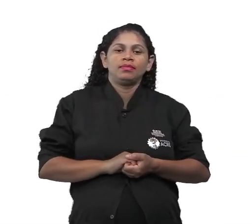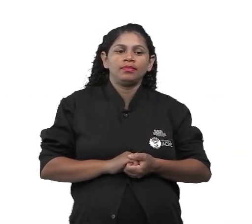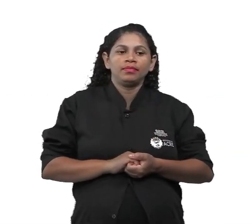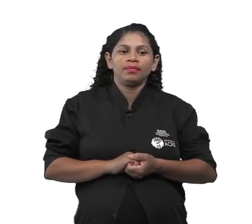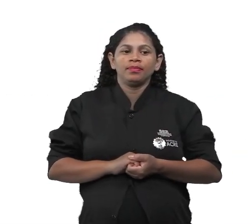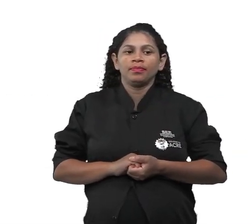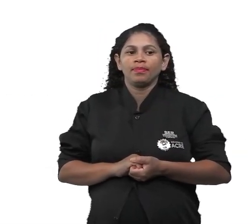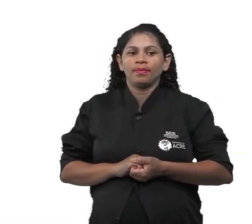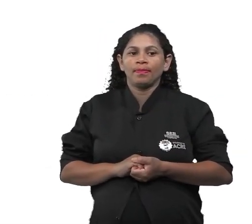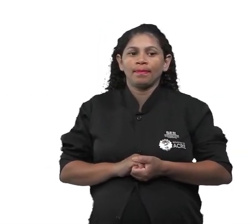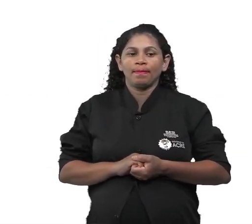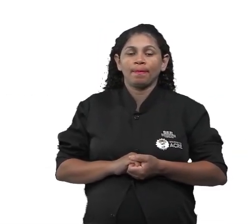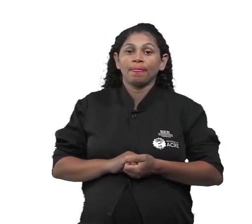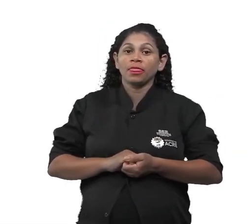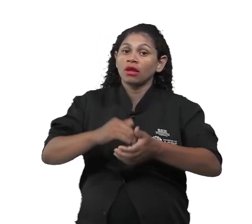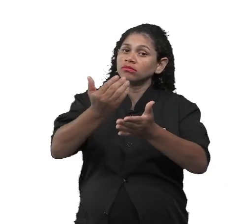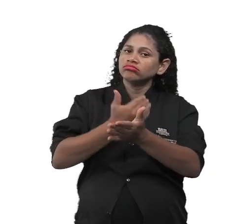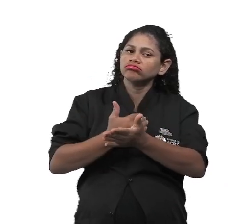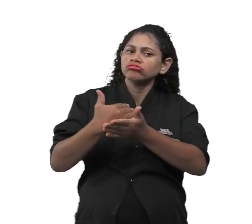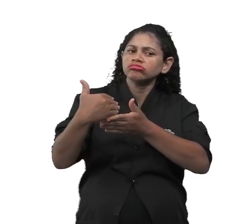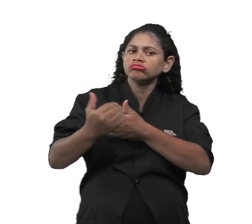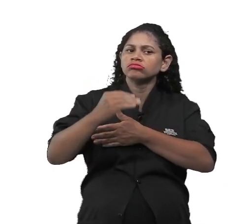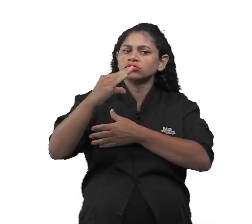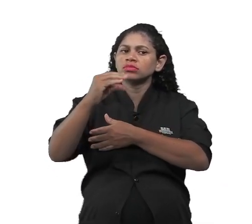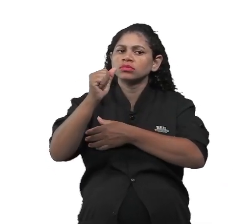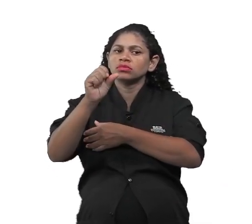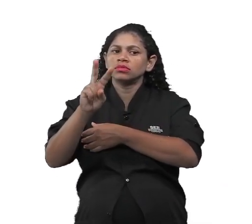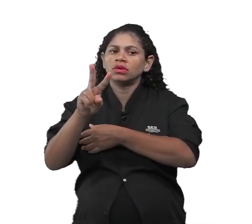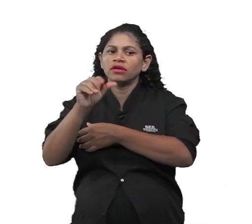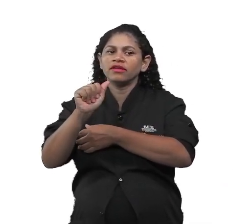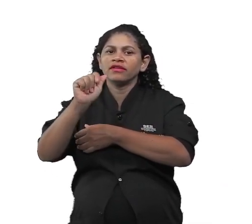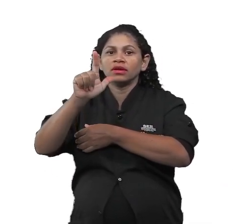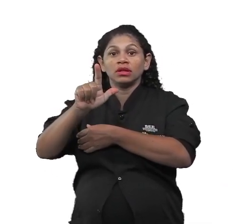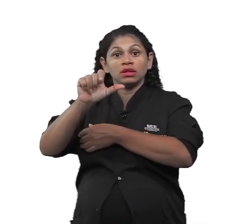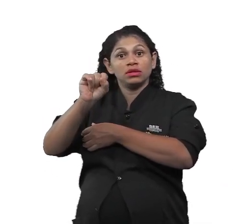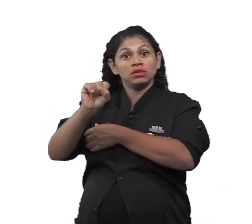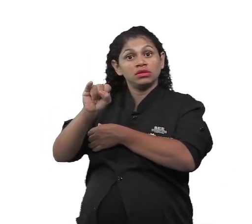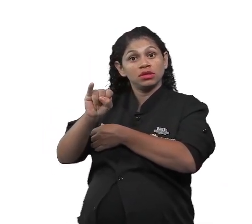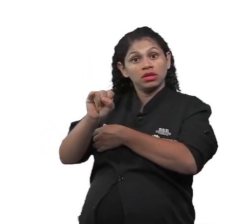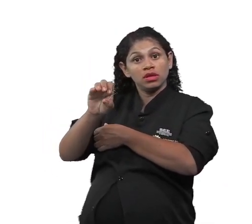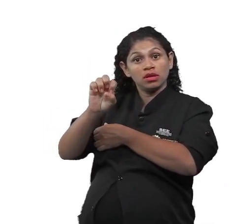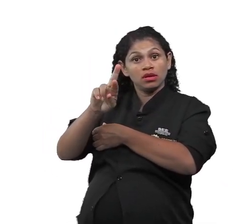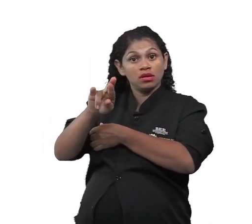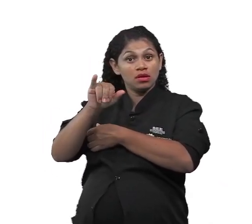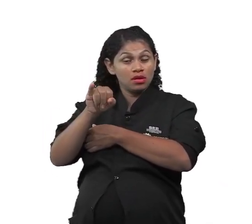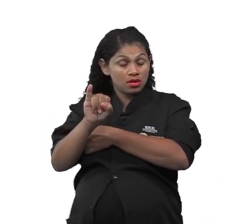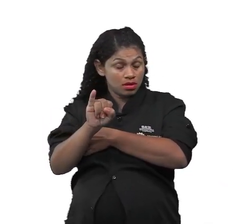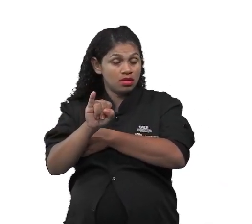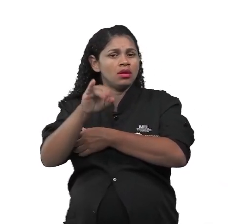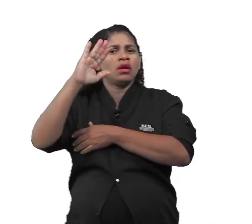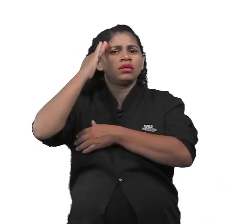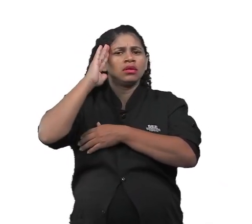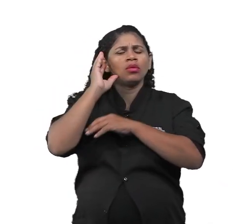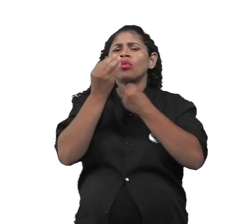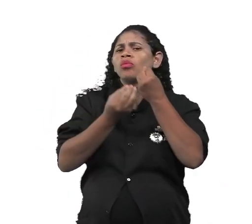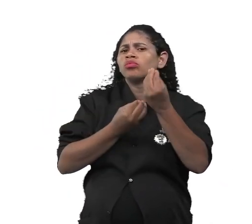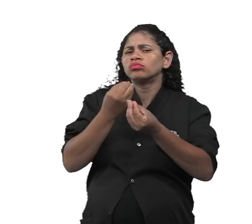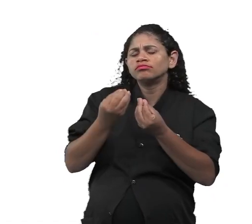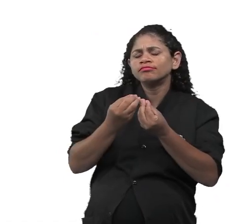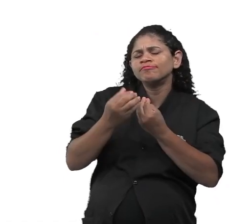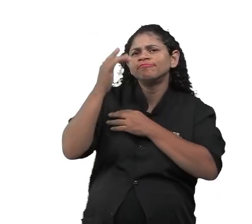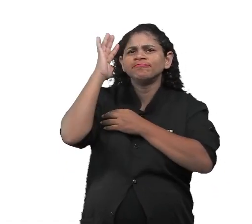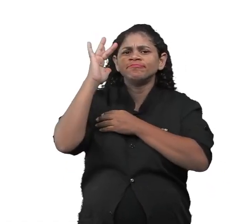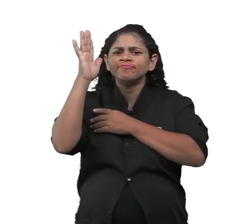Pois bem, o princípio de Cavalieri é entendido da seguinte maneira. Primeiro, imagine que você tem